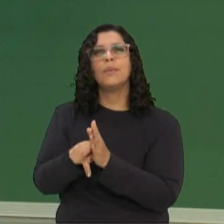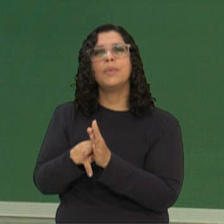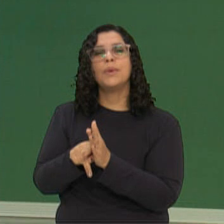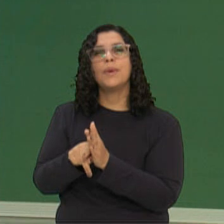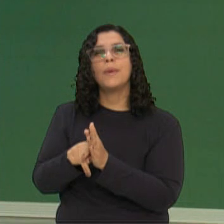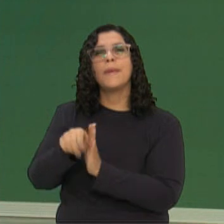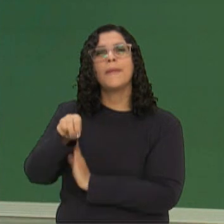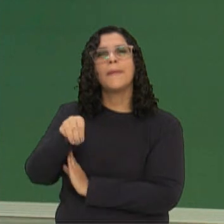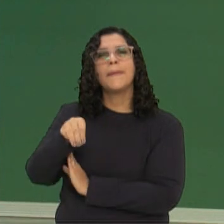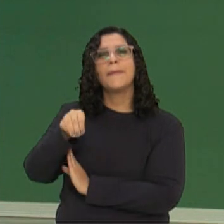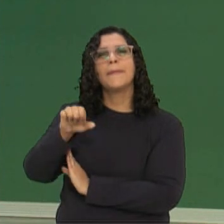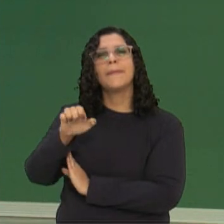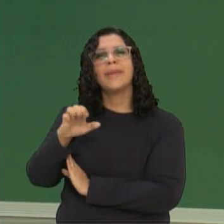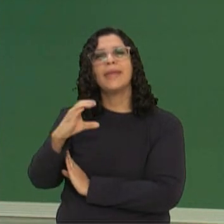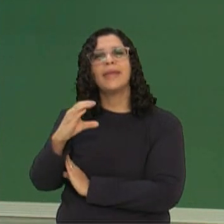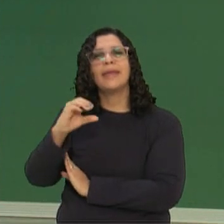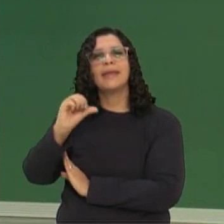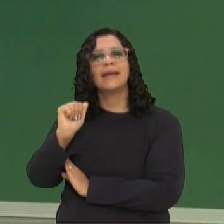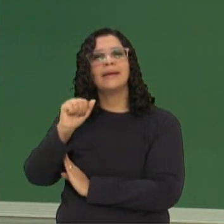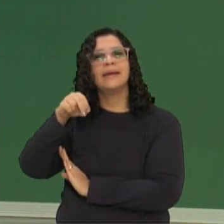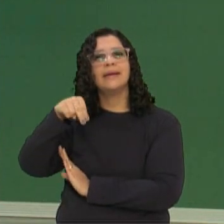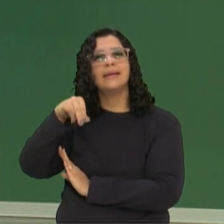energia mecânica.